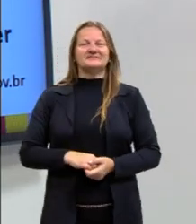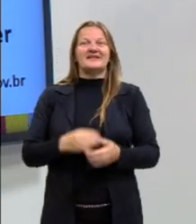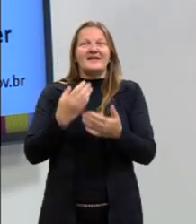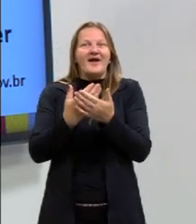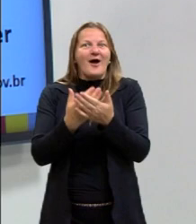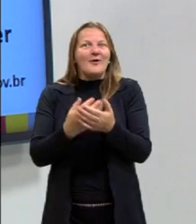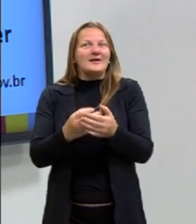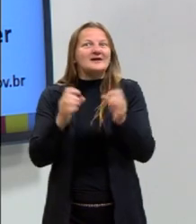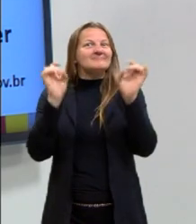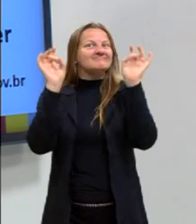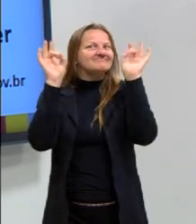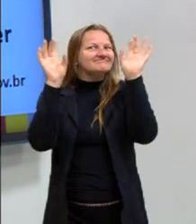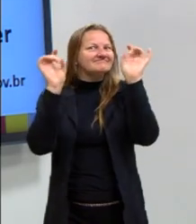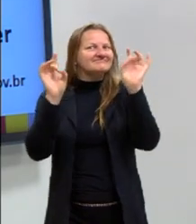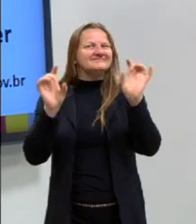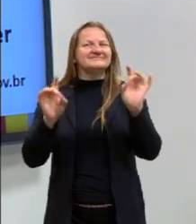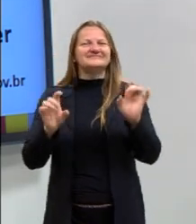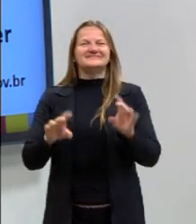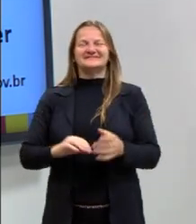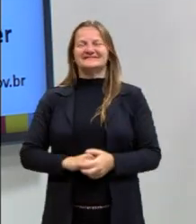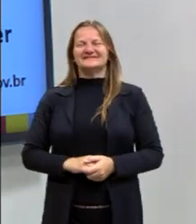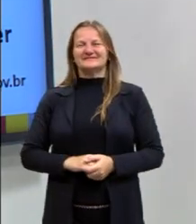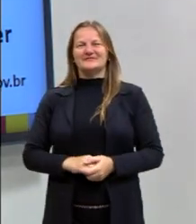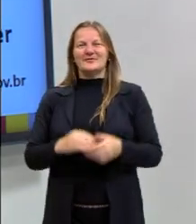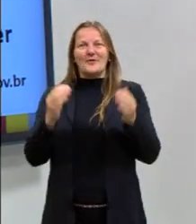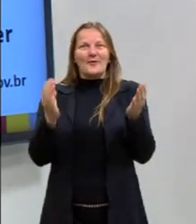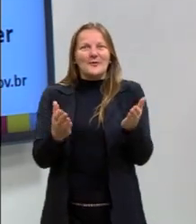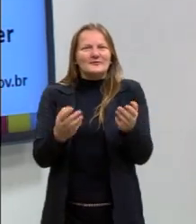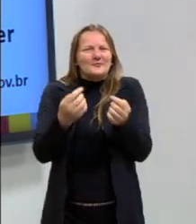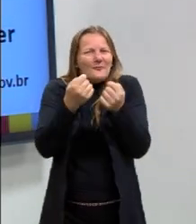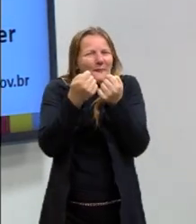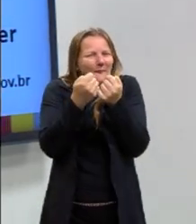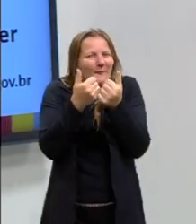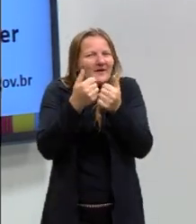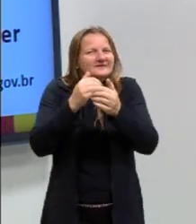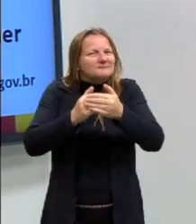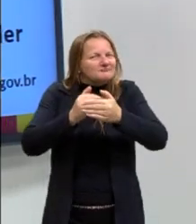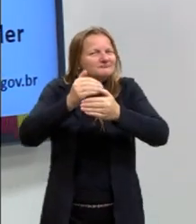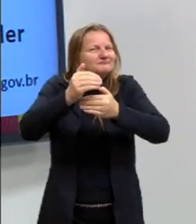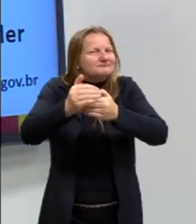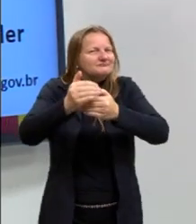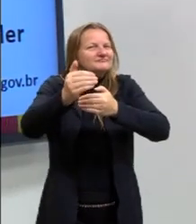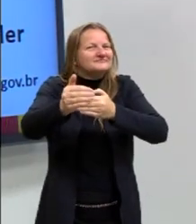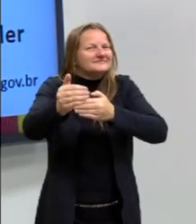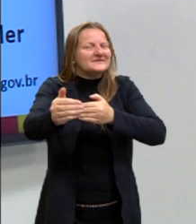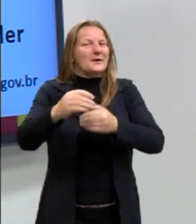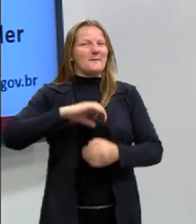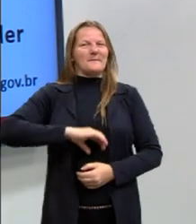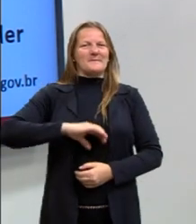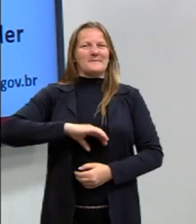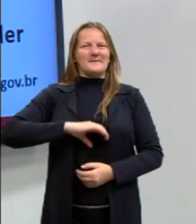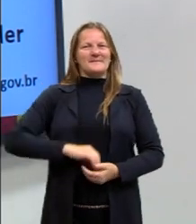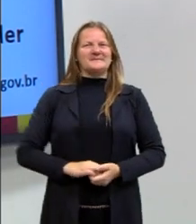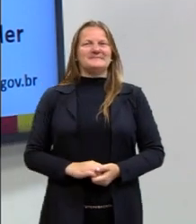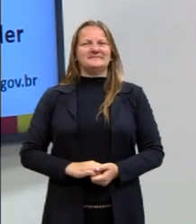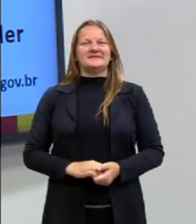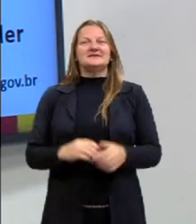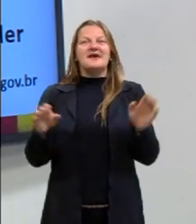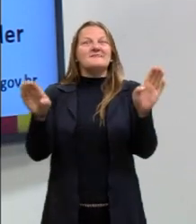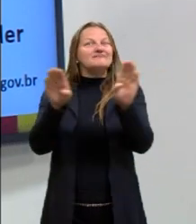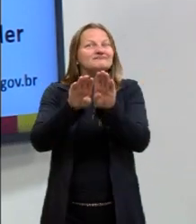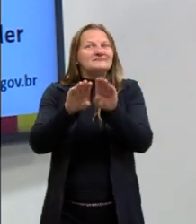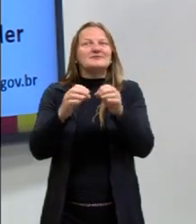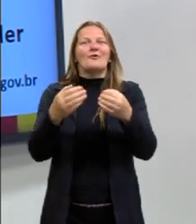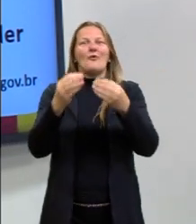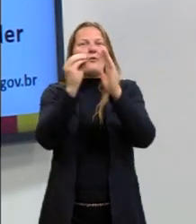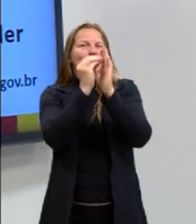mais que especial hoje a gente tá aí digamos já nas nossas aulas extras de língua portuguesa né a gente já fechou aí